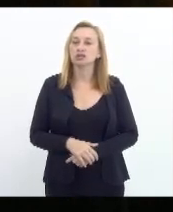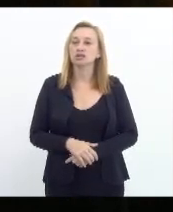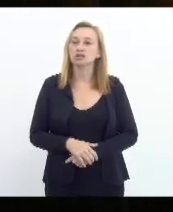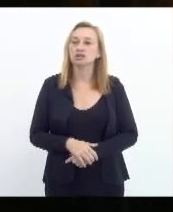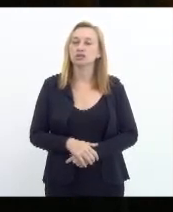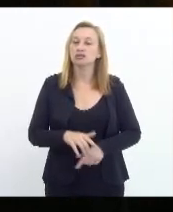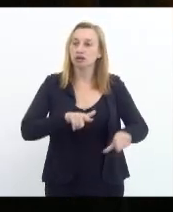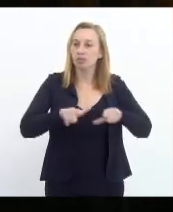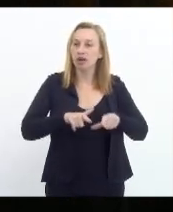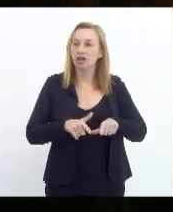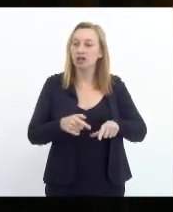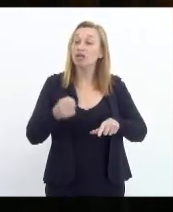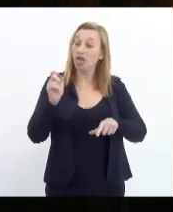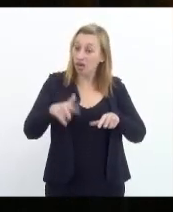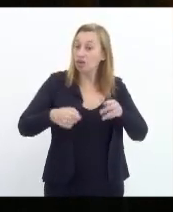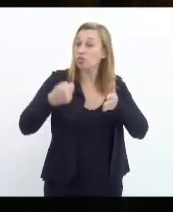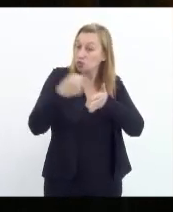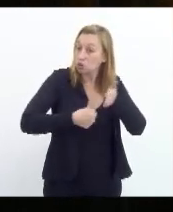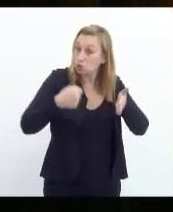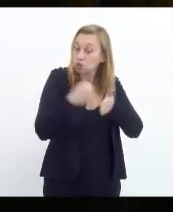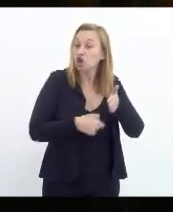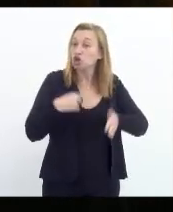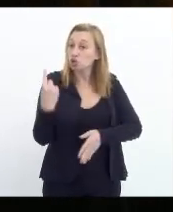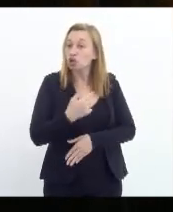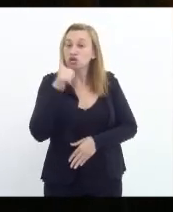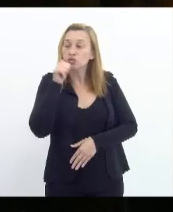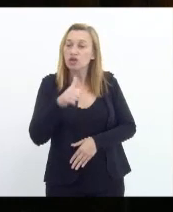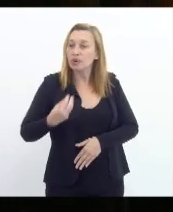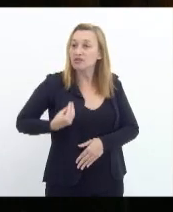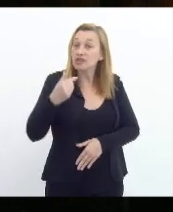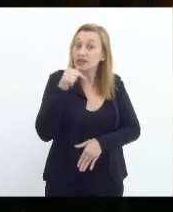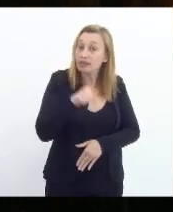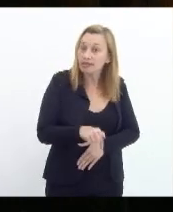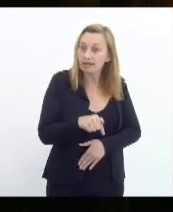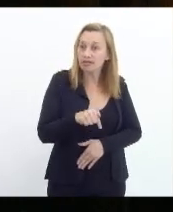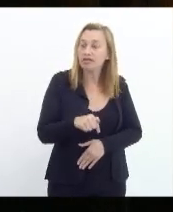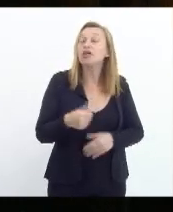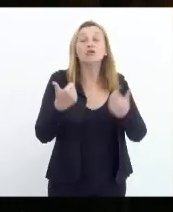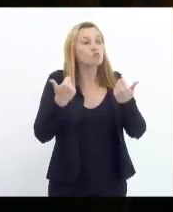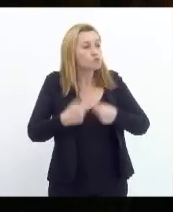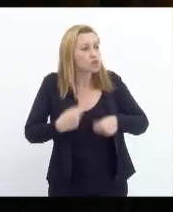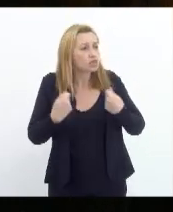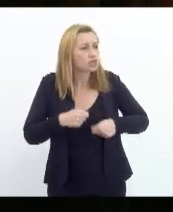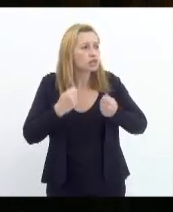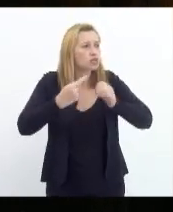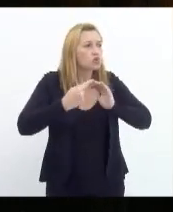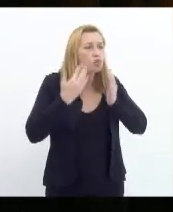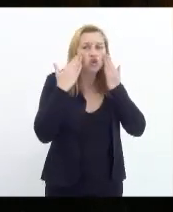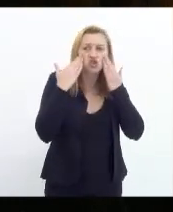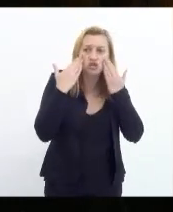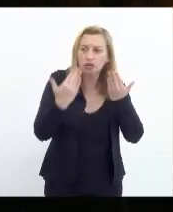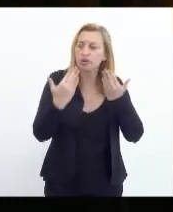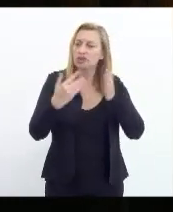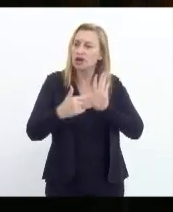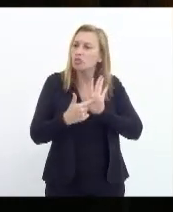grande luta nós mulheres para estarmos aqui nós precisamos mostrar